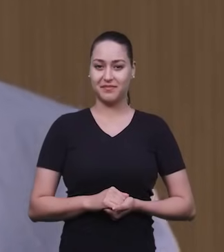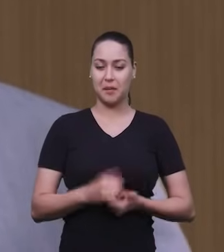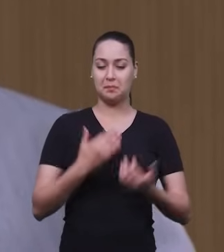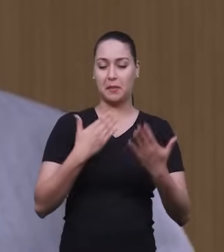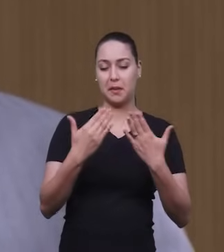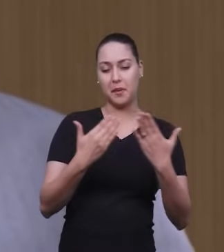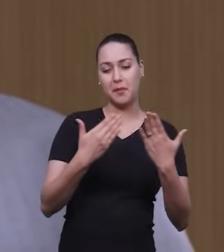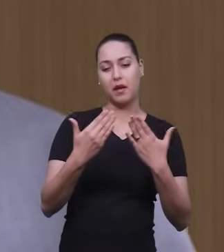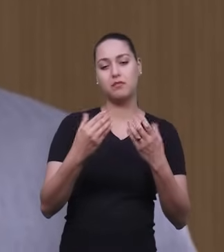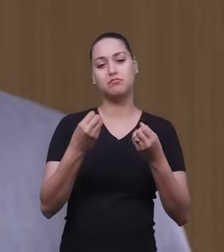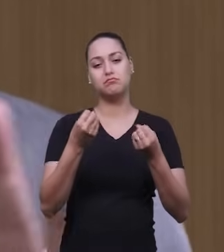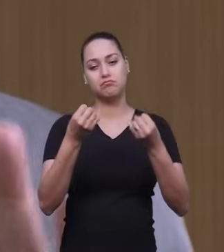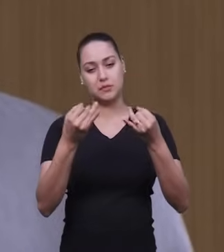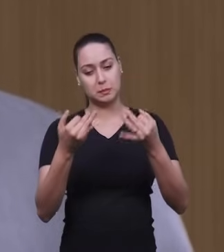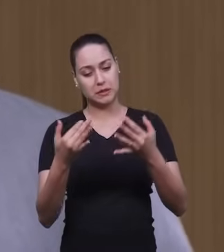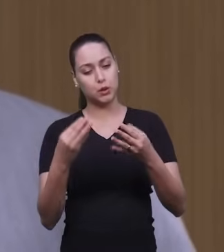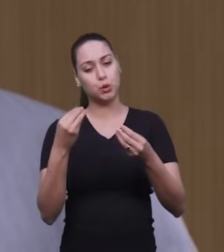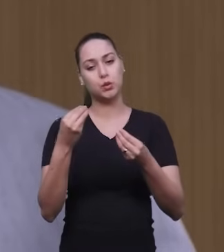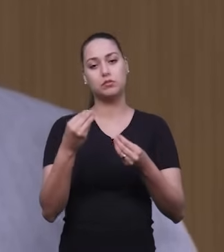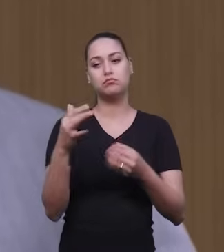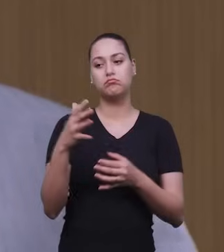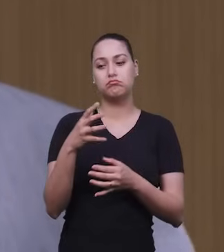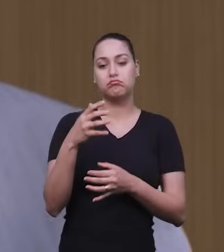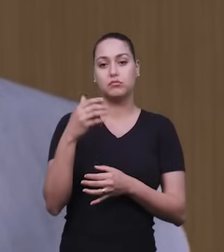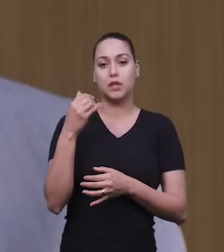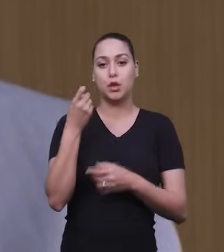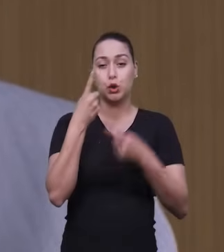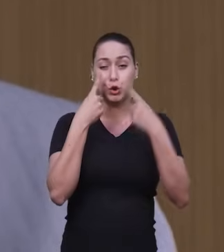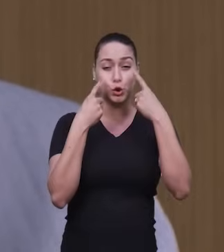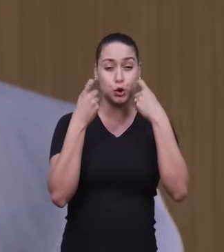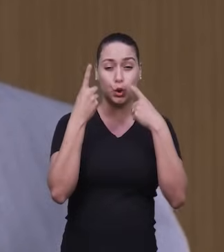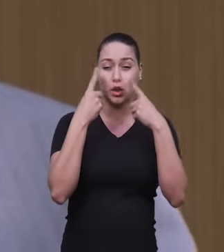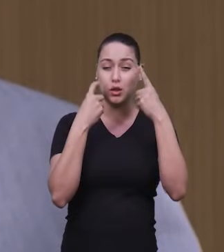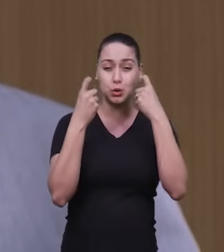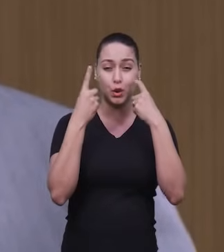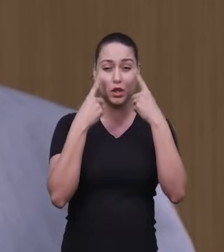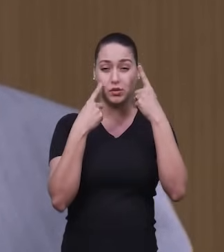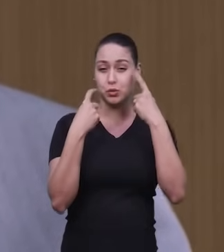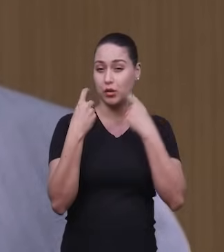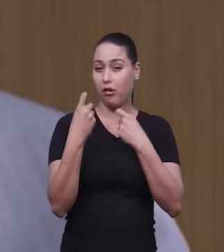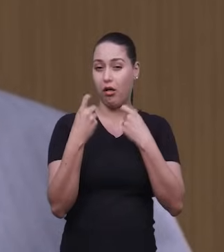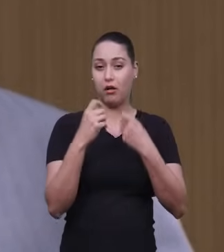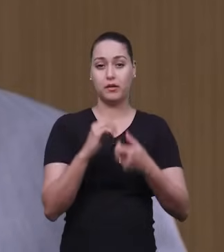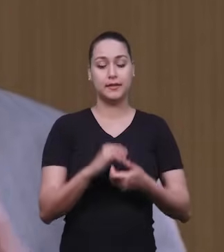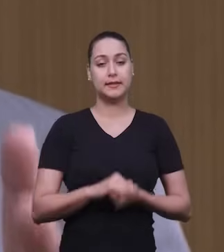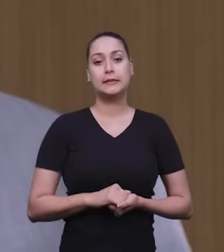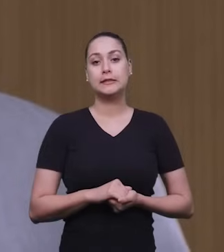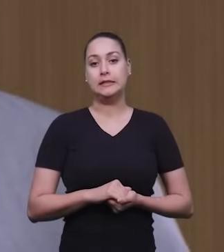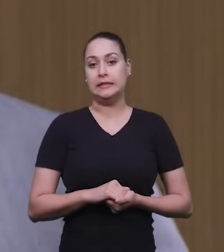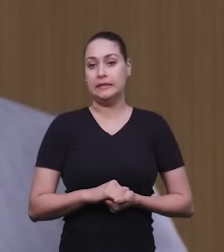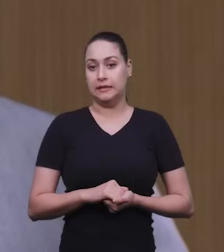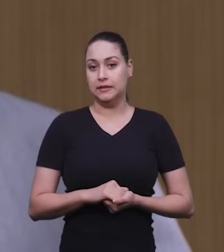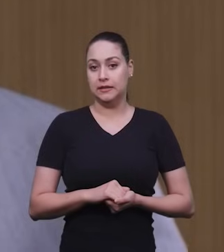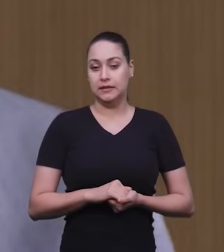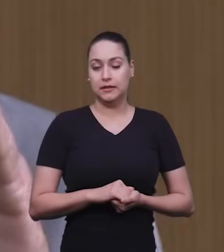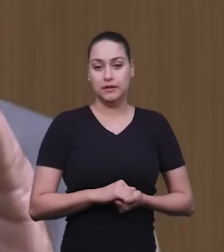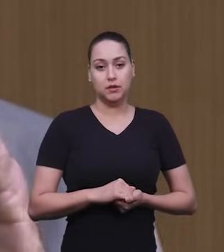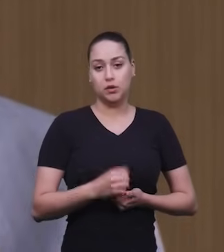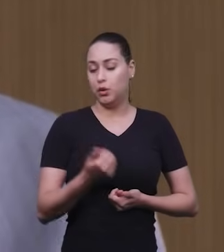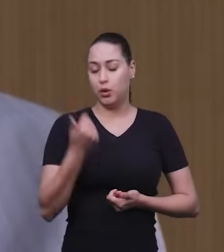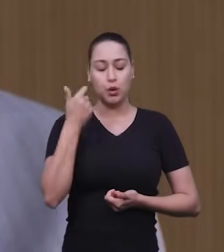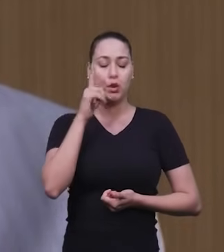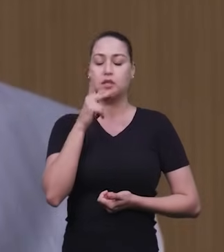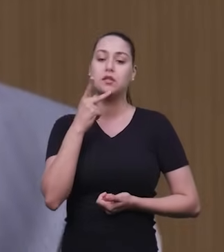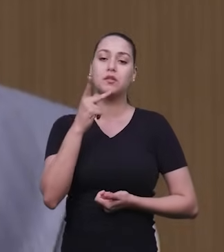a palavra e tudo. Desligou, chorando, aí ele falou que não tinha mais jeito de falar. Eu não consigo mais falar.